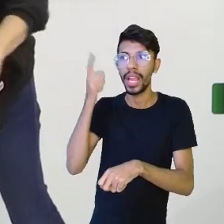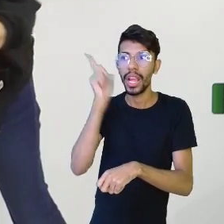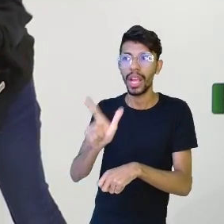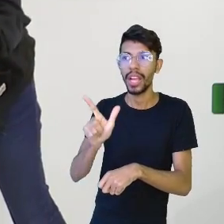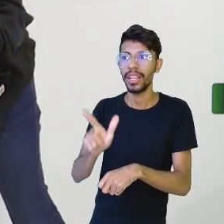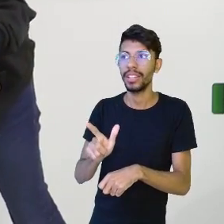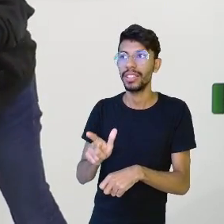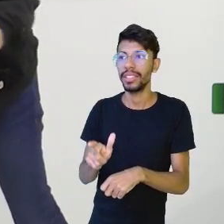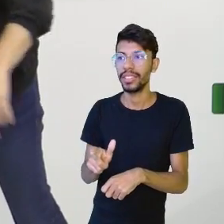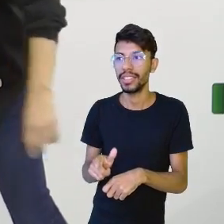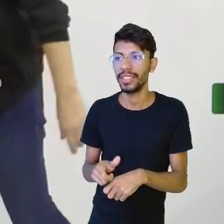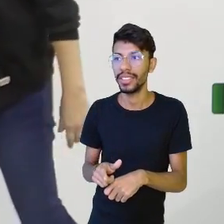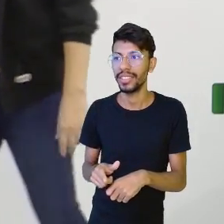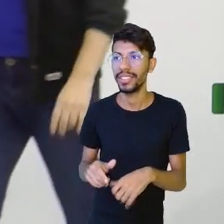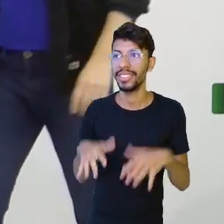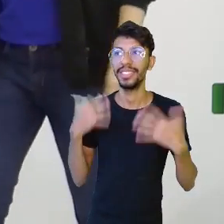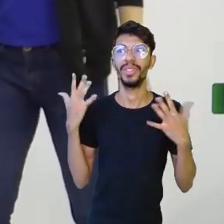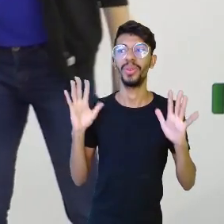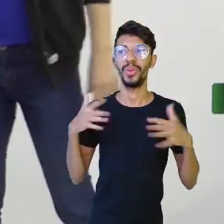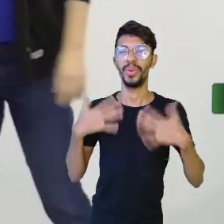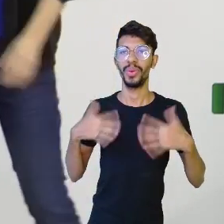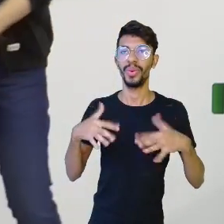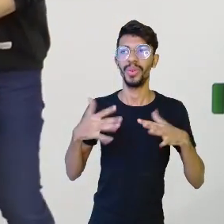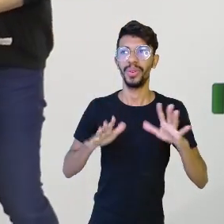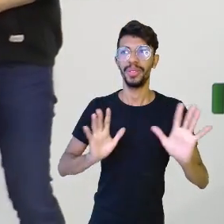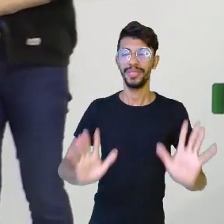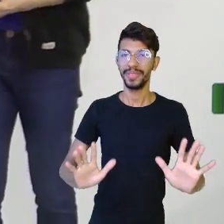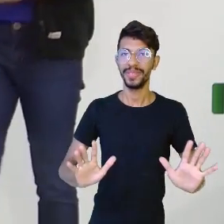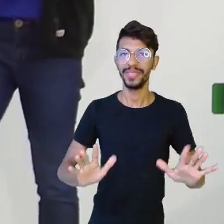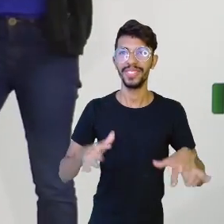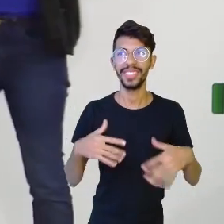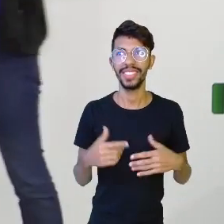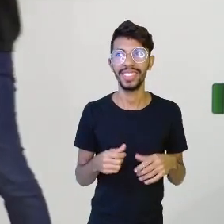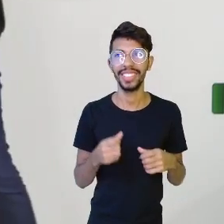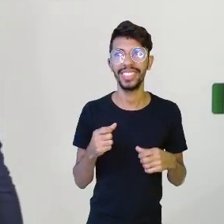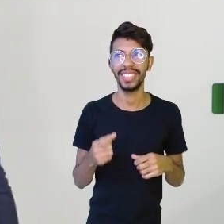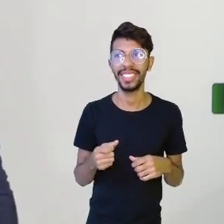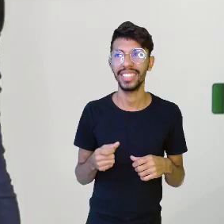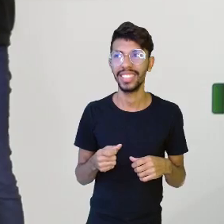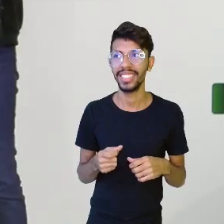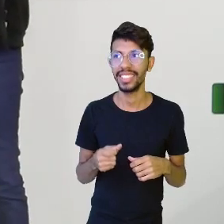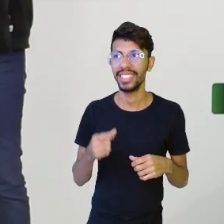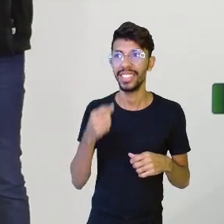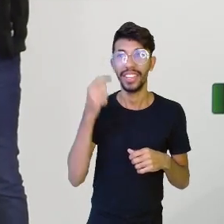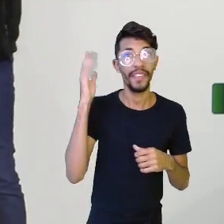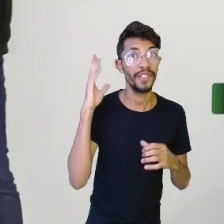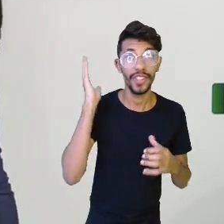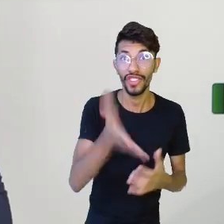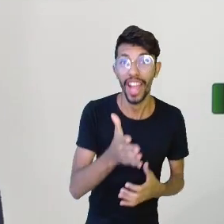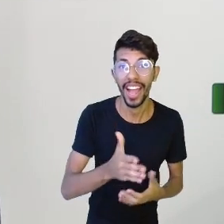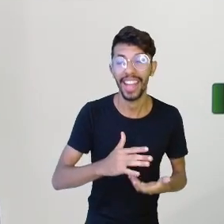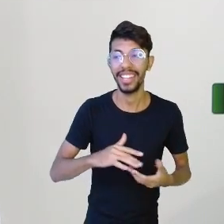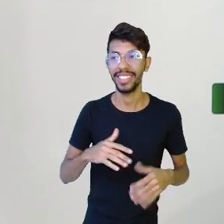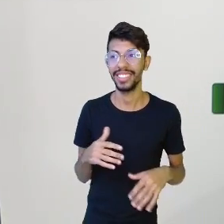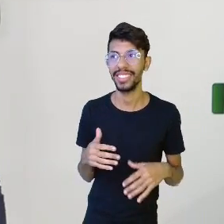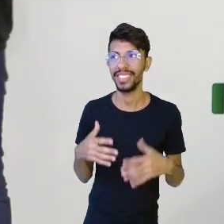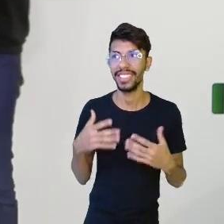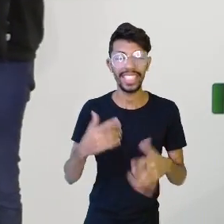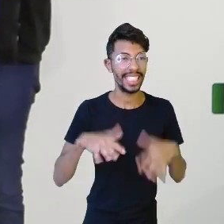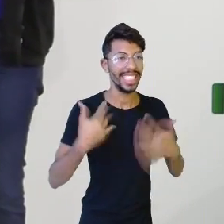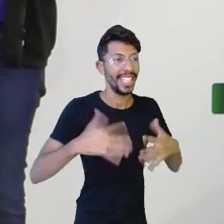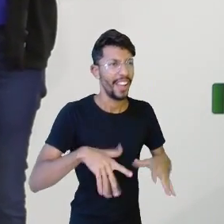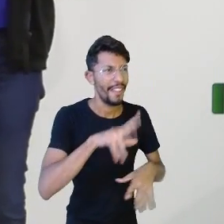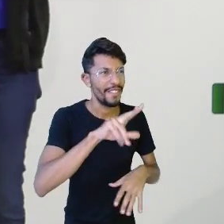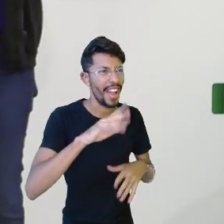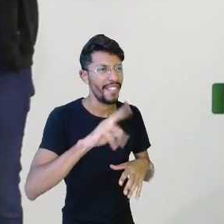lá, é marca aqui, aí. viu? Bota aqui o Ah, negócio. tá certo. Eu vou Vamos lá. quem Pode sabe marcar ganhar. aí. 1, 2, 3 e... Valeu! Vamos lá. Ela tá